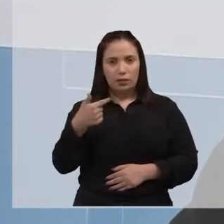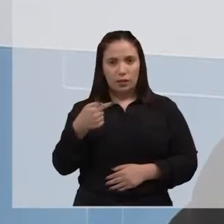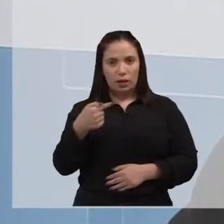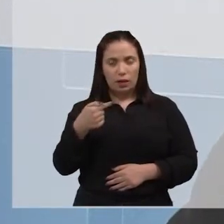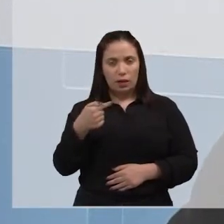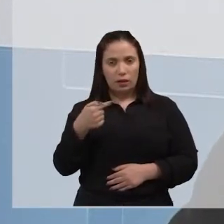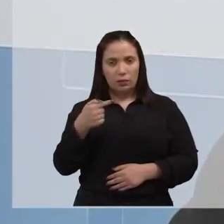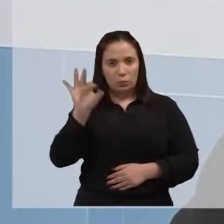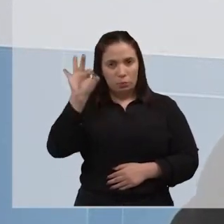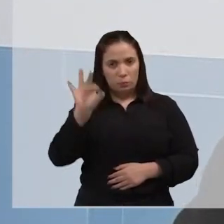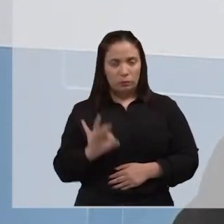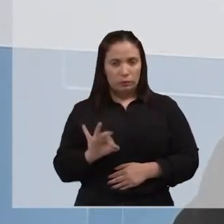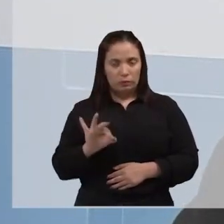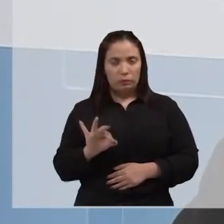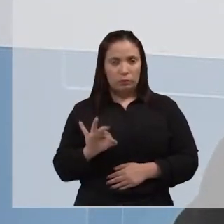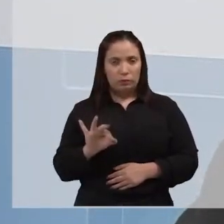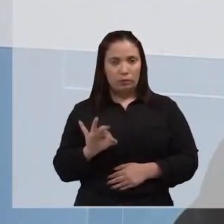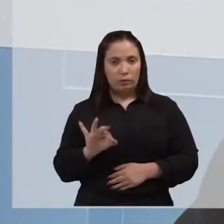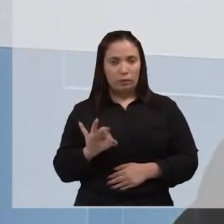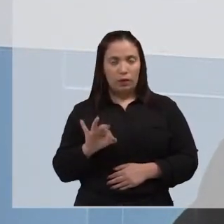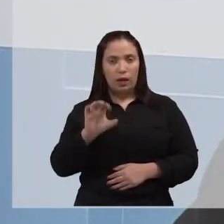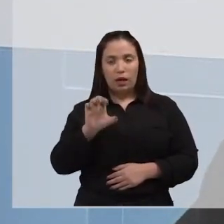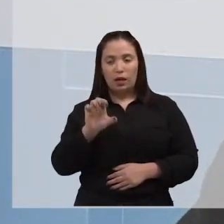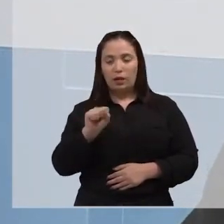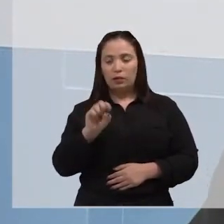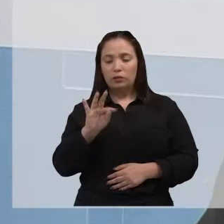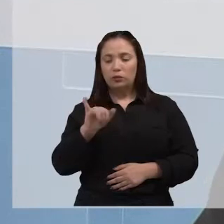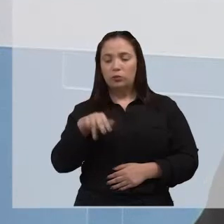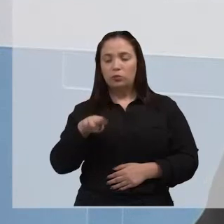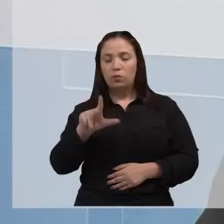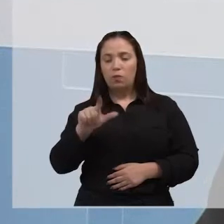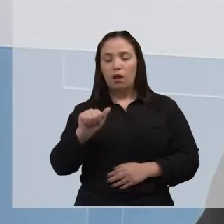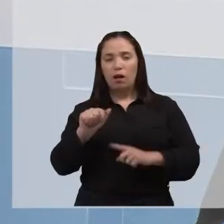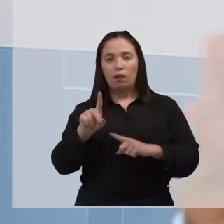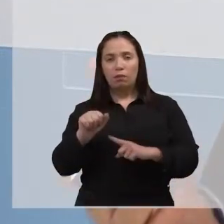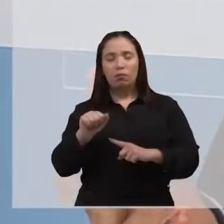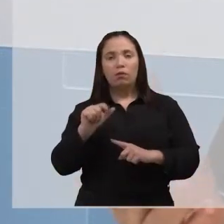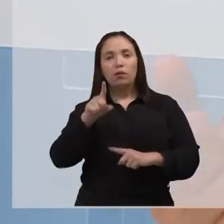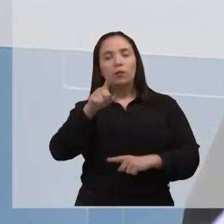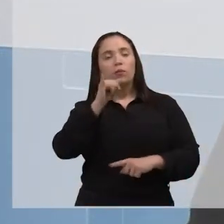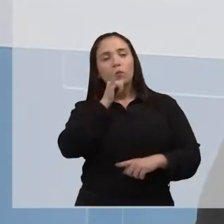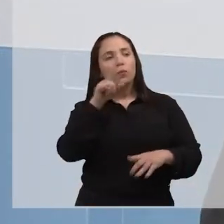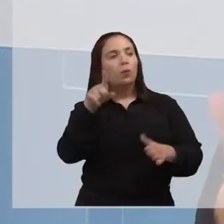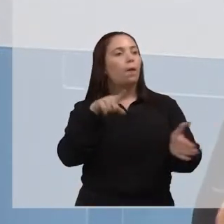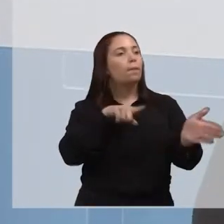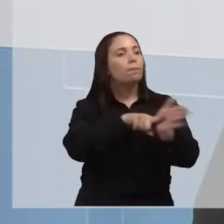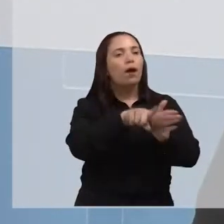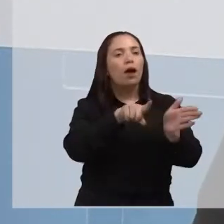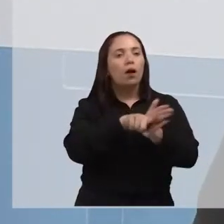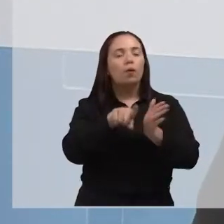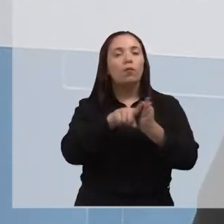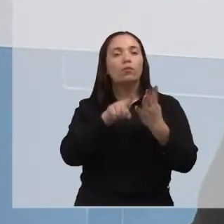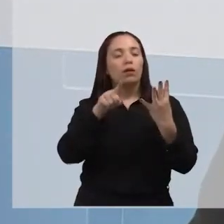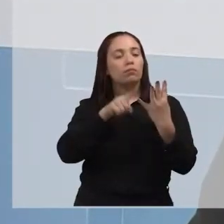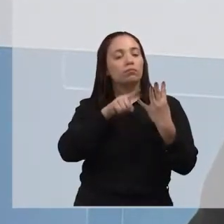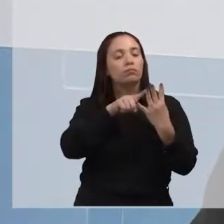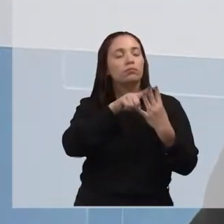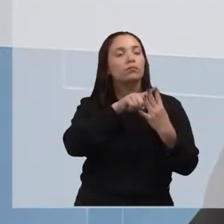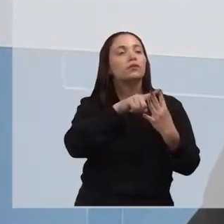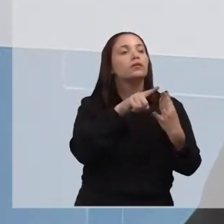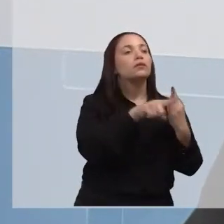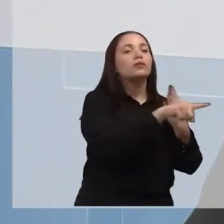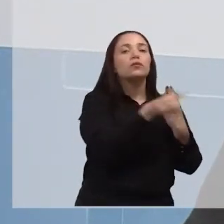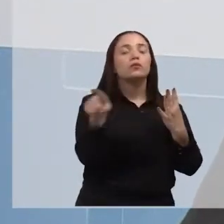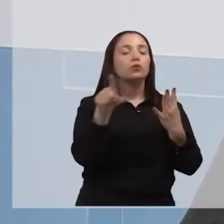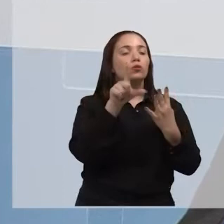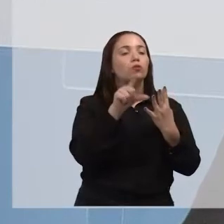12 a 13%. Ele tem 17 pontos na estimulada, que é a estimulada. Você fazer a pergunta, se os candidatos fossem esse, você sugere o candidato, aí você diz.